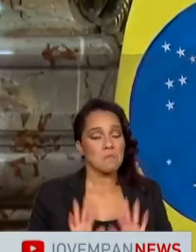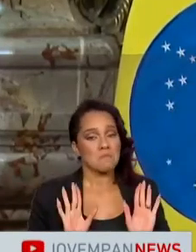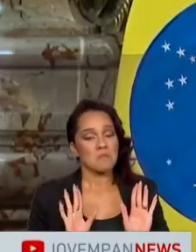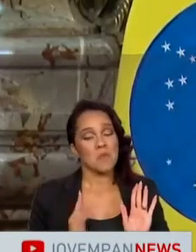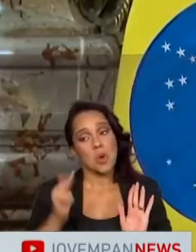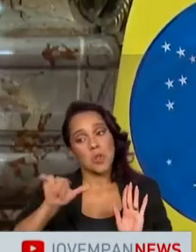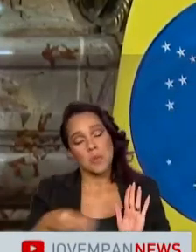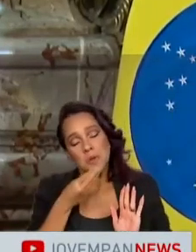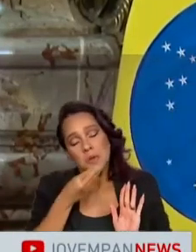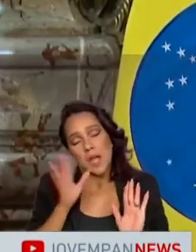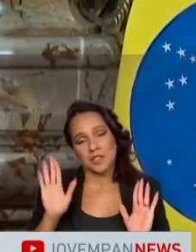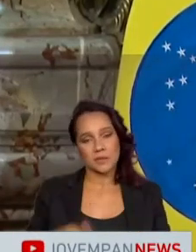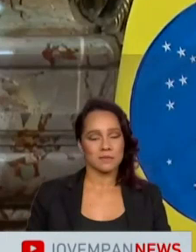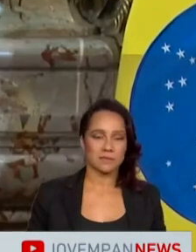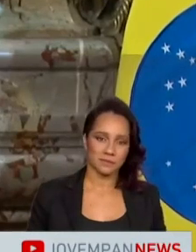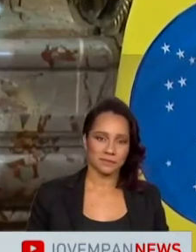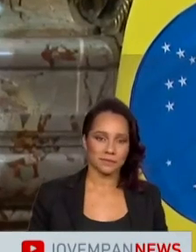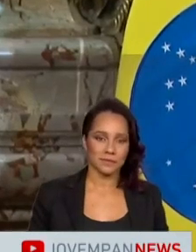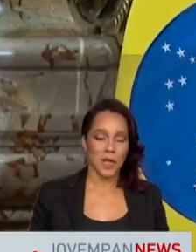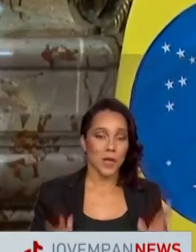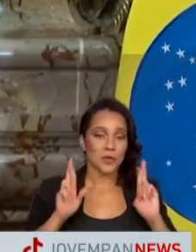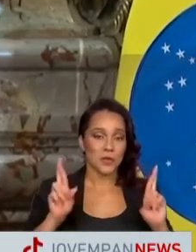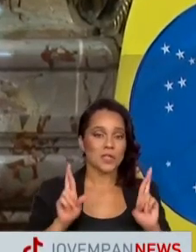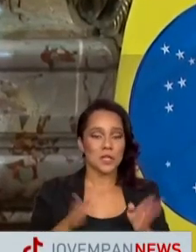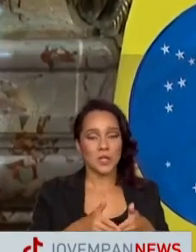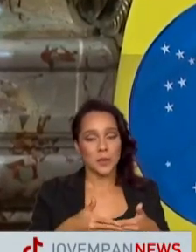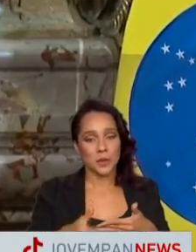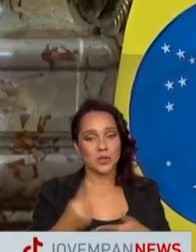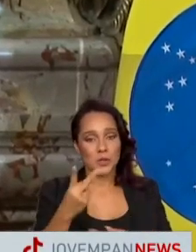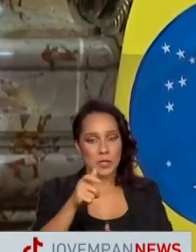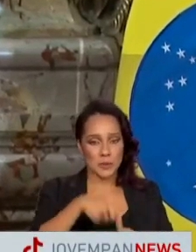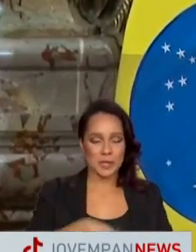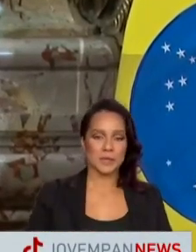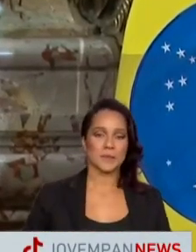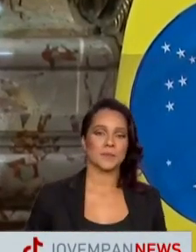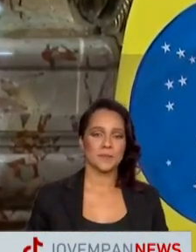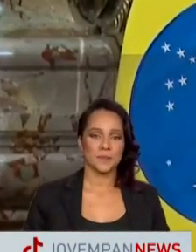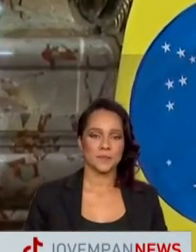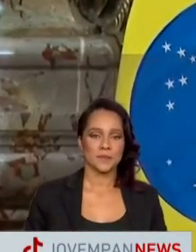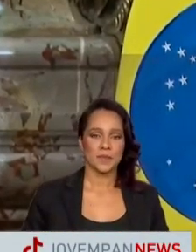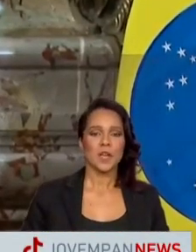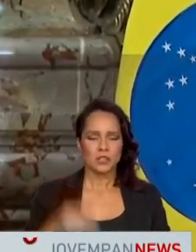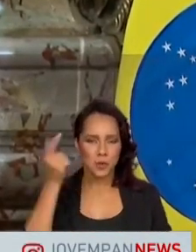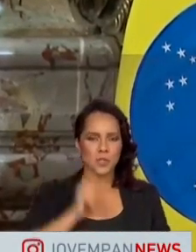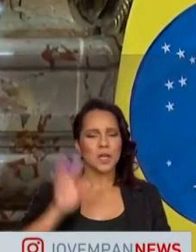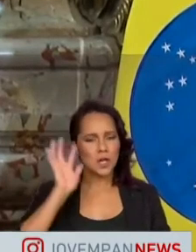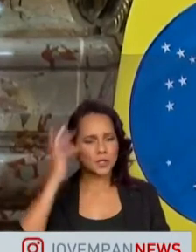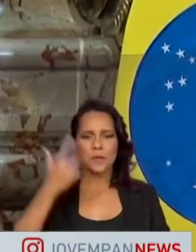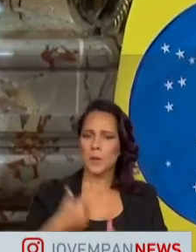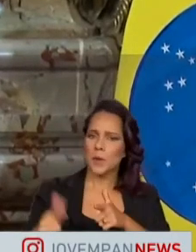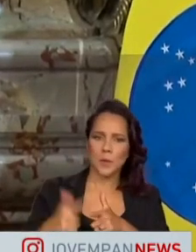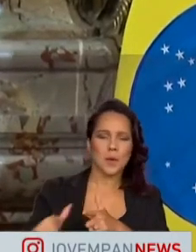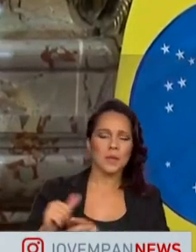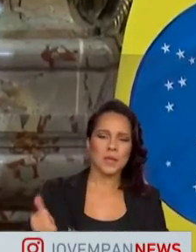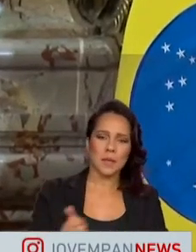por outra oportunidade. Lo haremos em outro momento. Espero que dentro de 2 meses. Espero que dentro de 2 meses. A gente tenha resolvido o problema